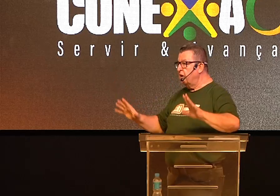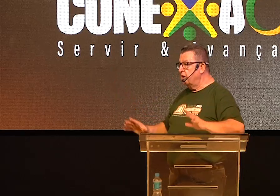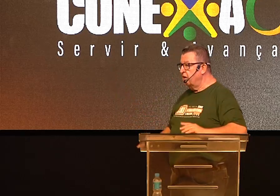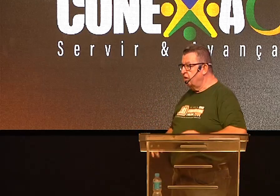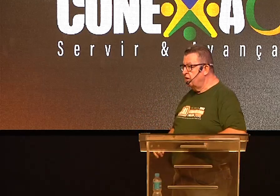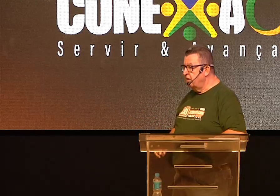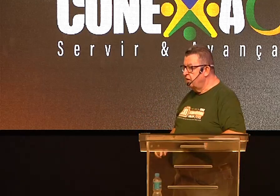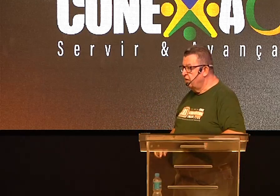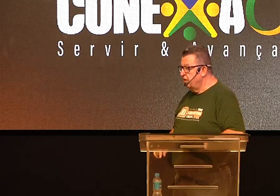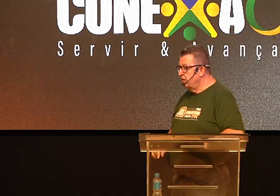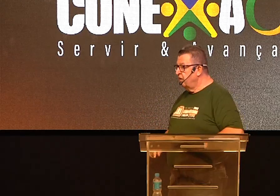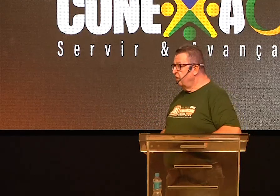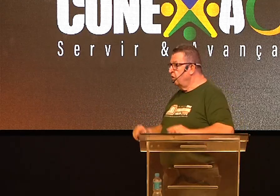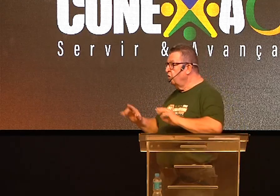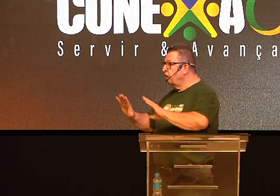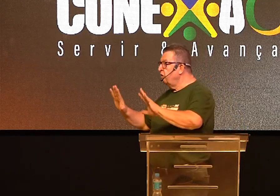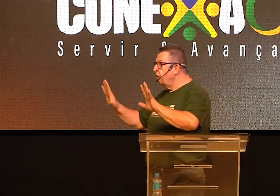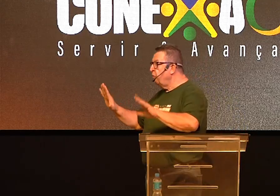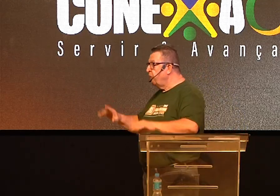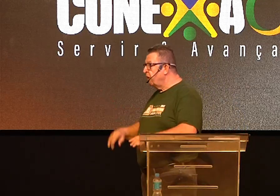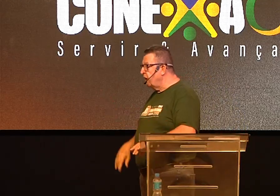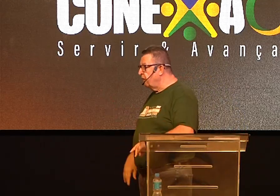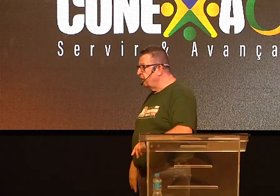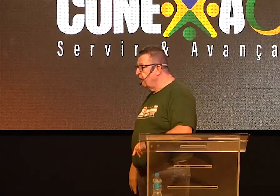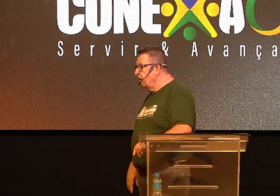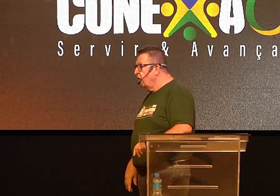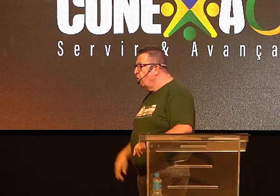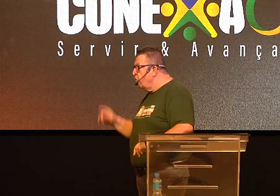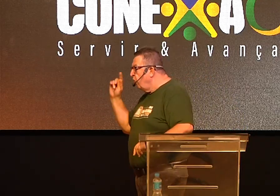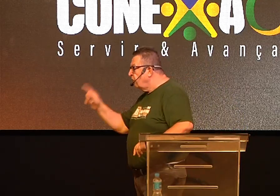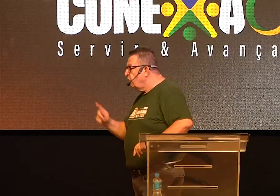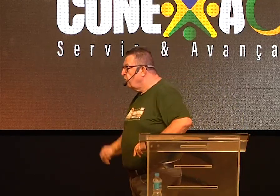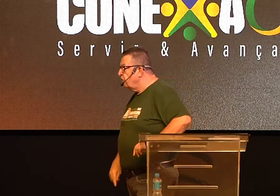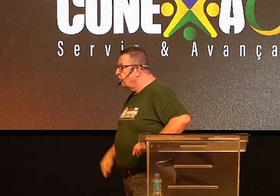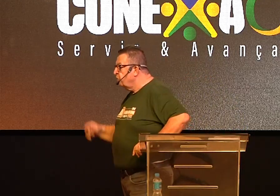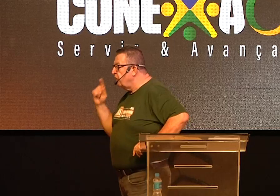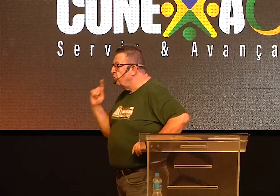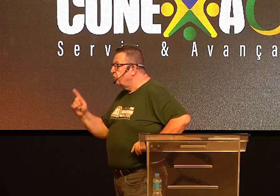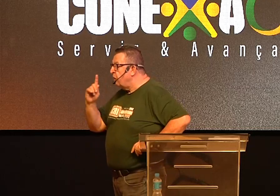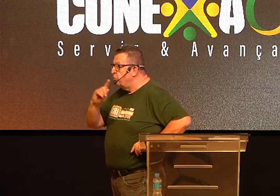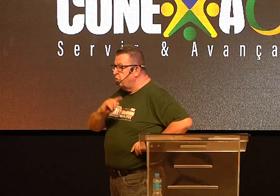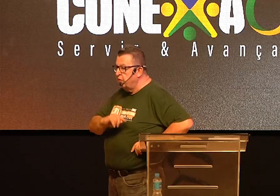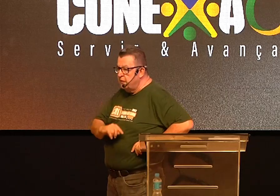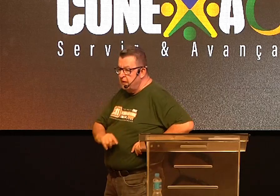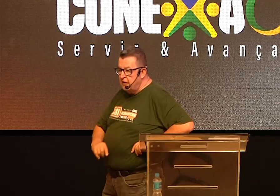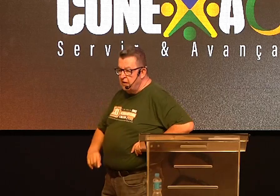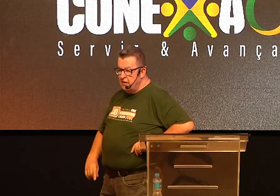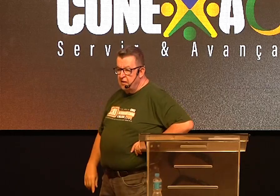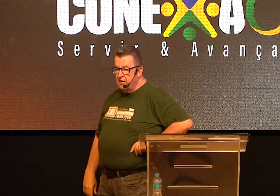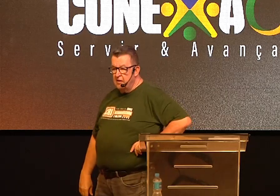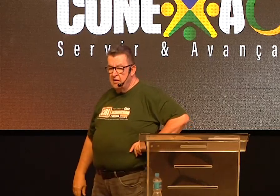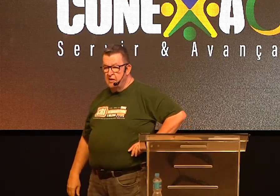a perder. Eu não tenho tempo a perder. Com quantas coisas nós perdemos tempo?